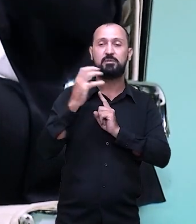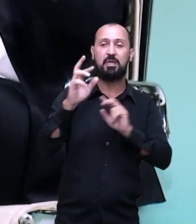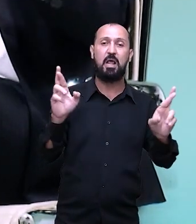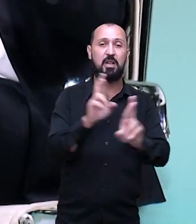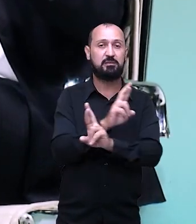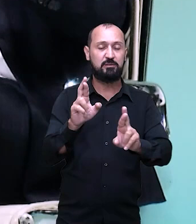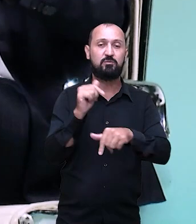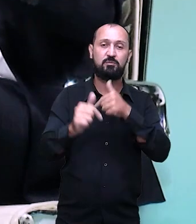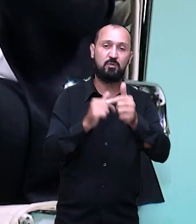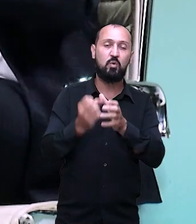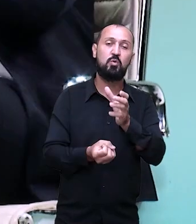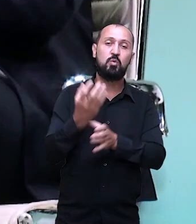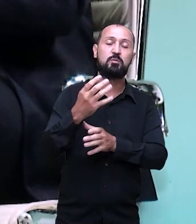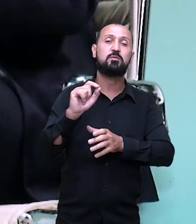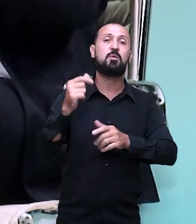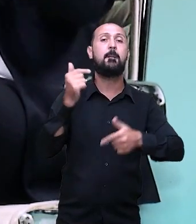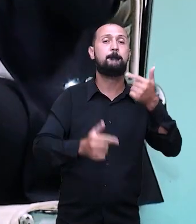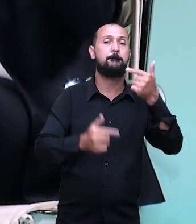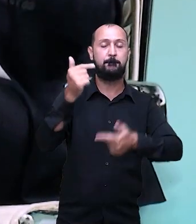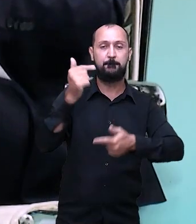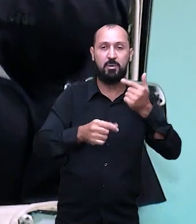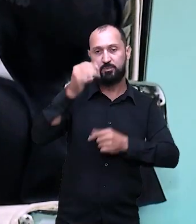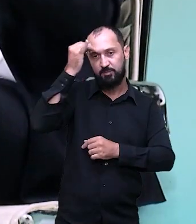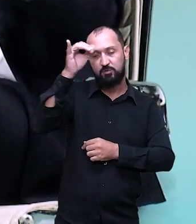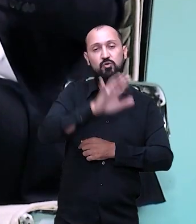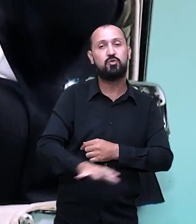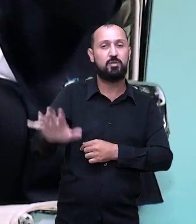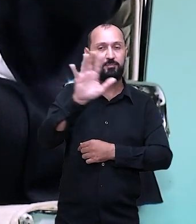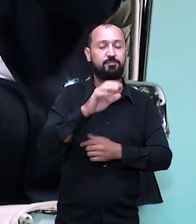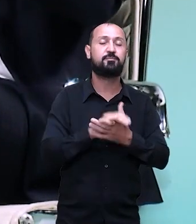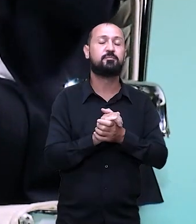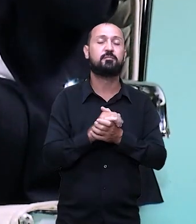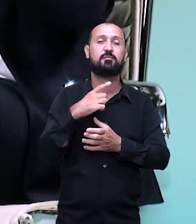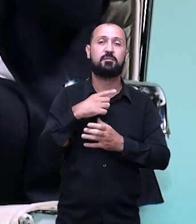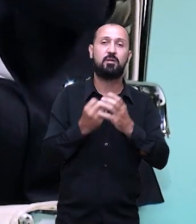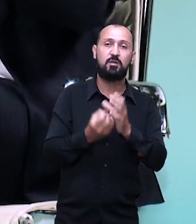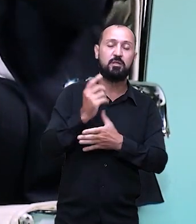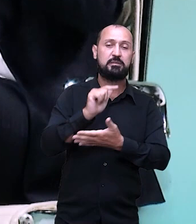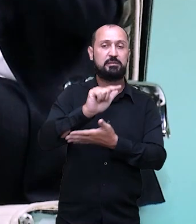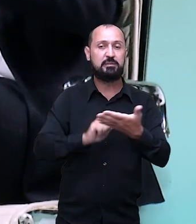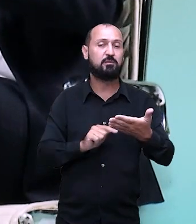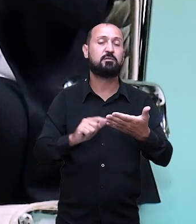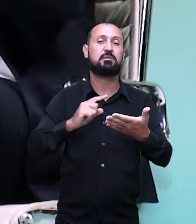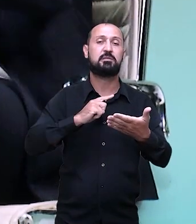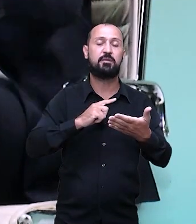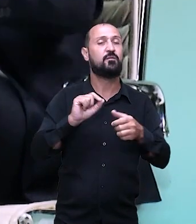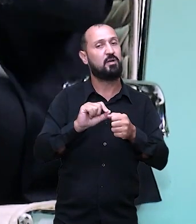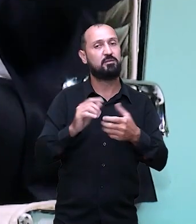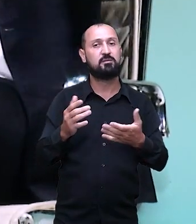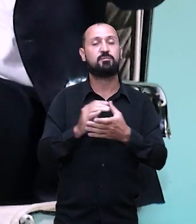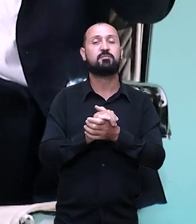que é considerado trabalho em ambiente insalubre. Tem uma NR que vai falar assim, o que deve ser feito quando o trabalhador trabalha